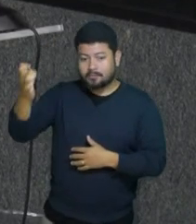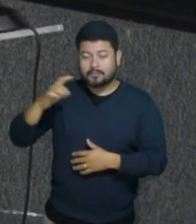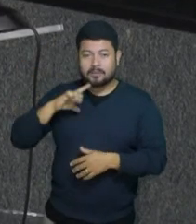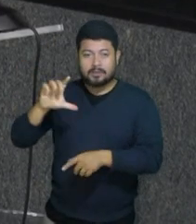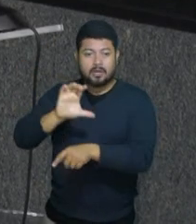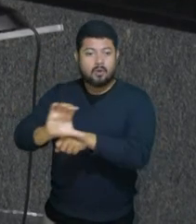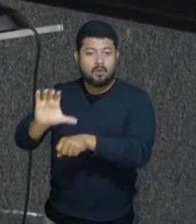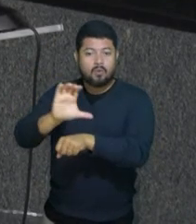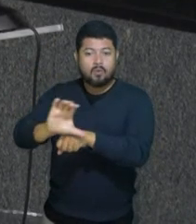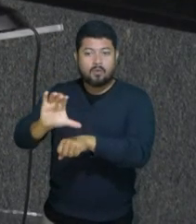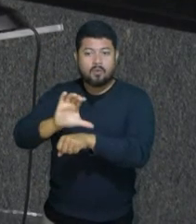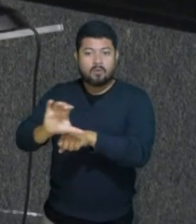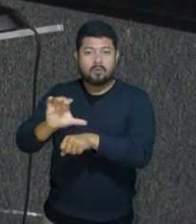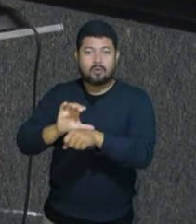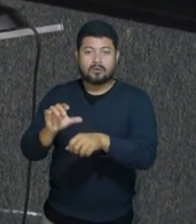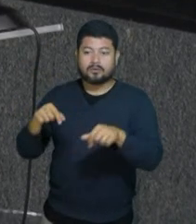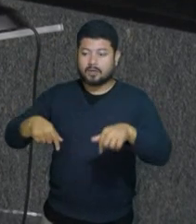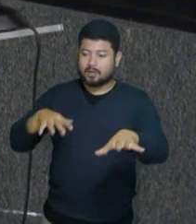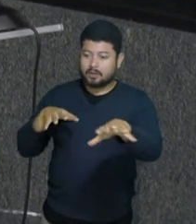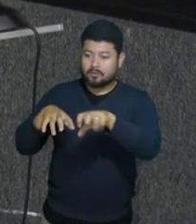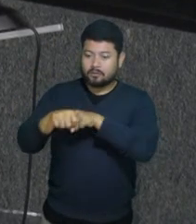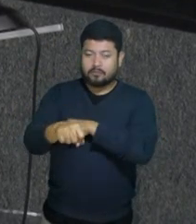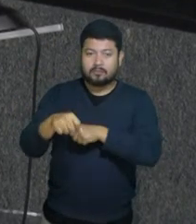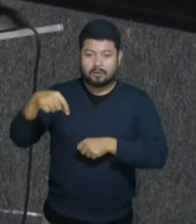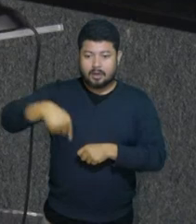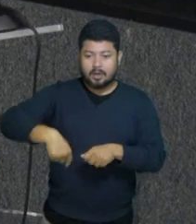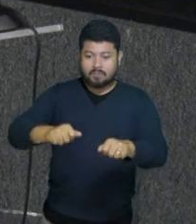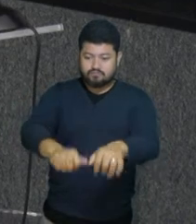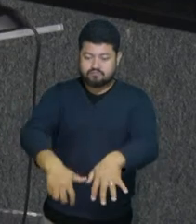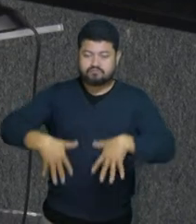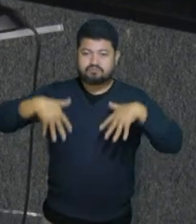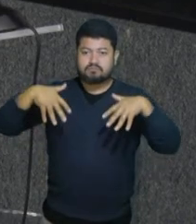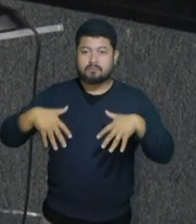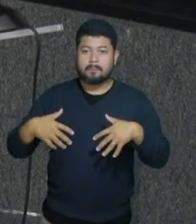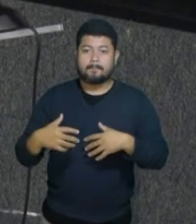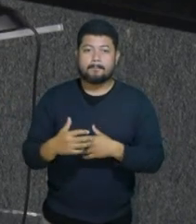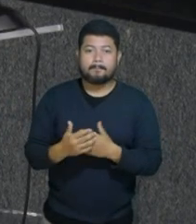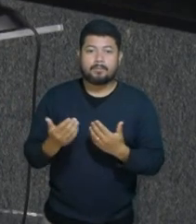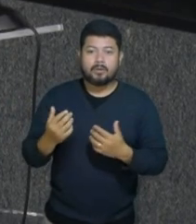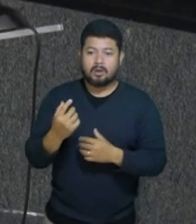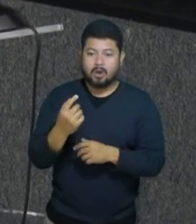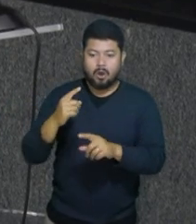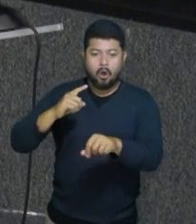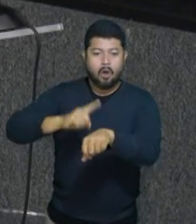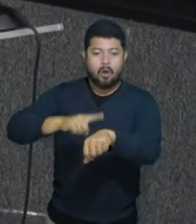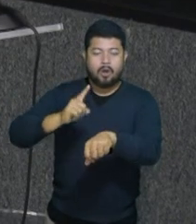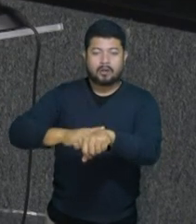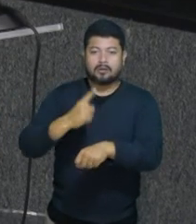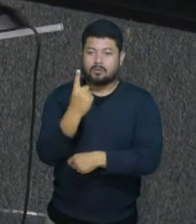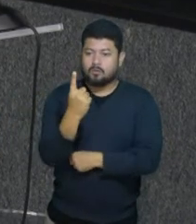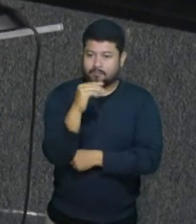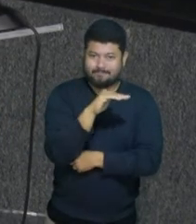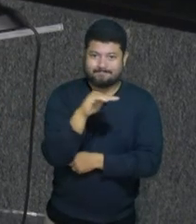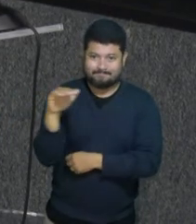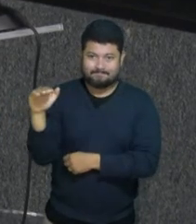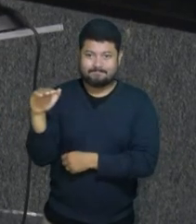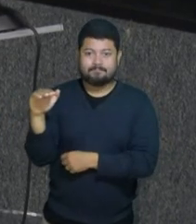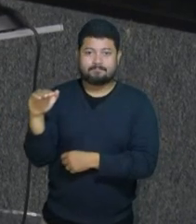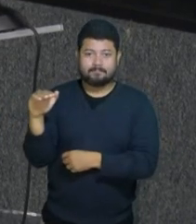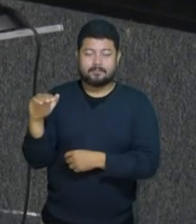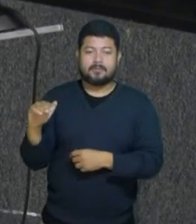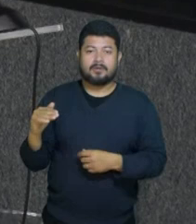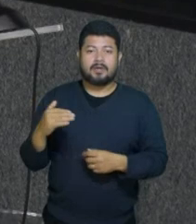ter um curso de capacitação aqui no plenarinho, 1:30, que vai ser capacitação